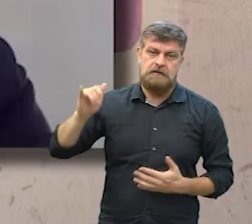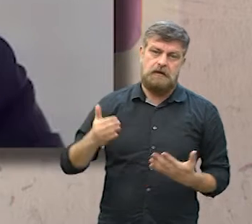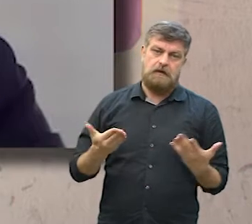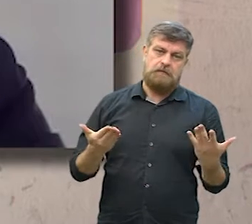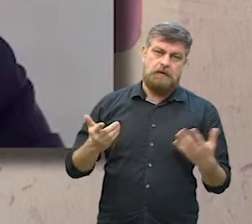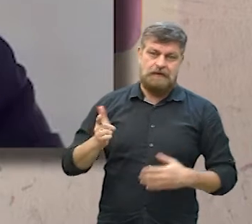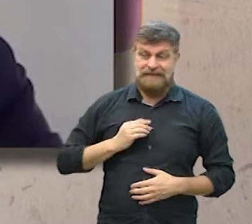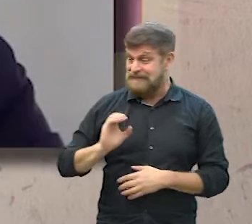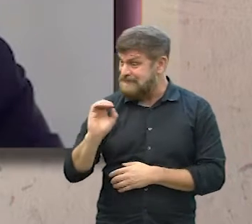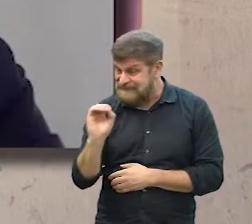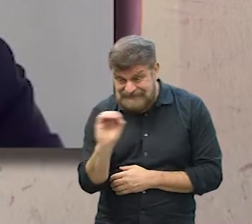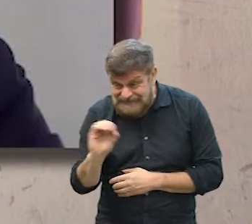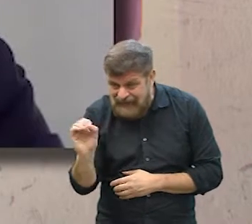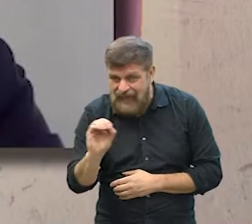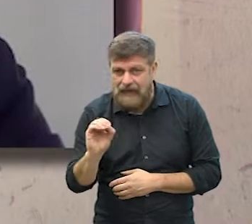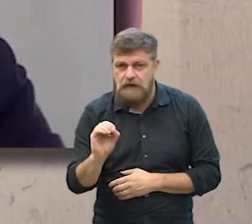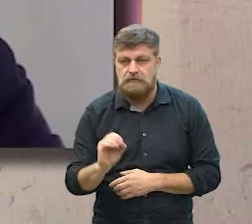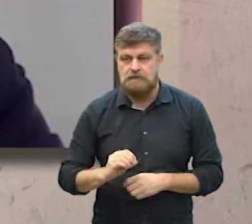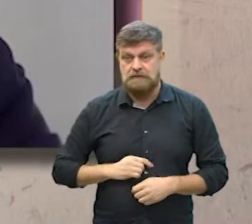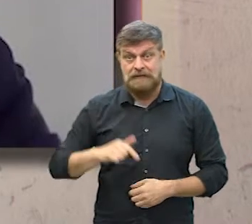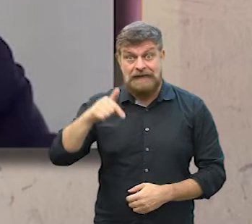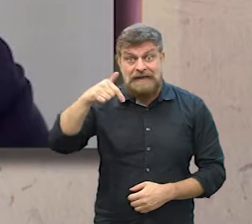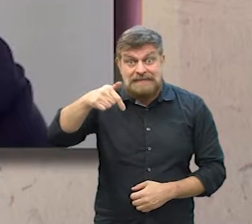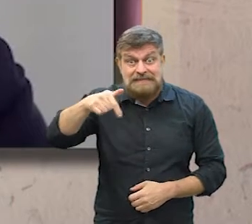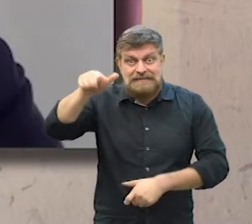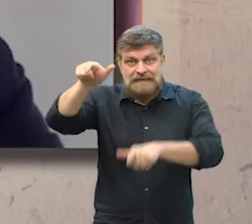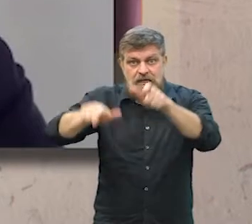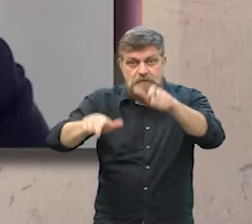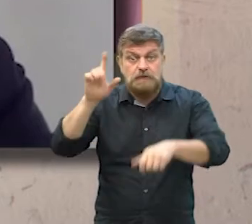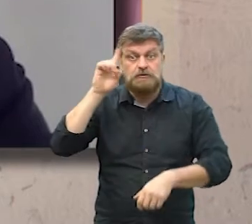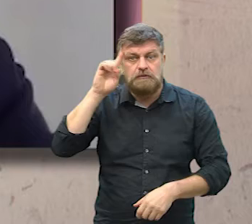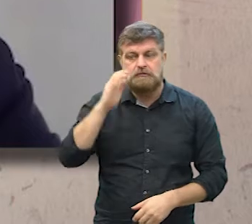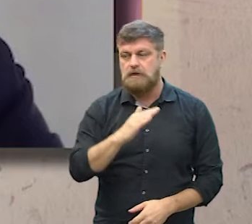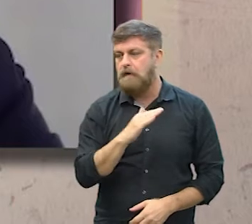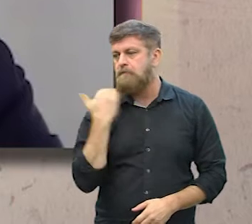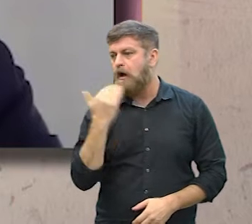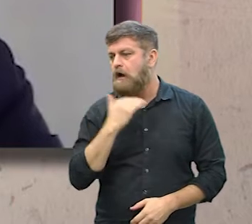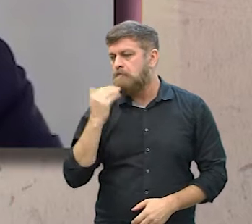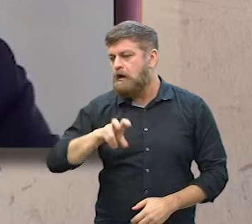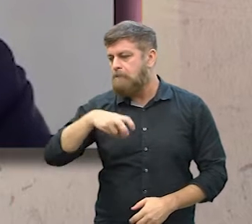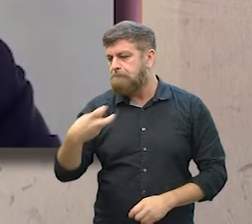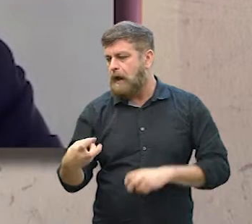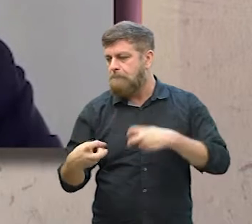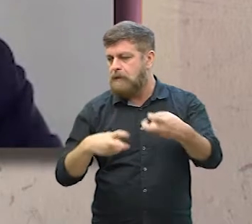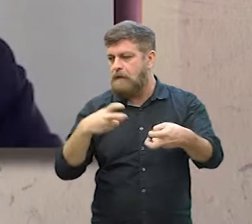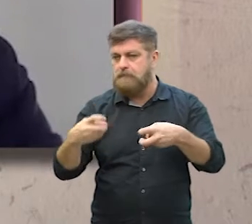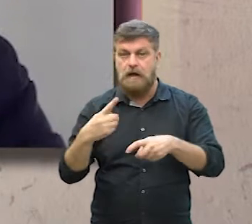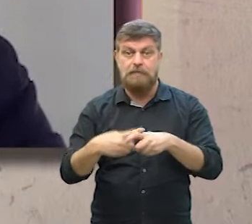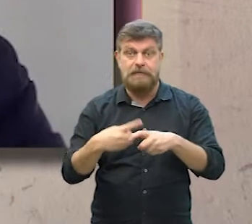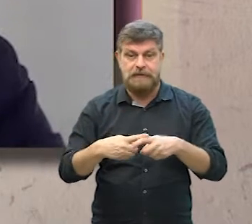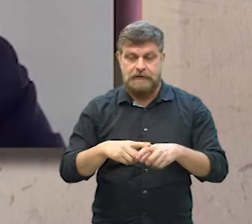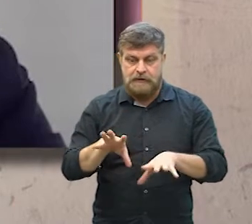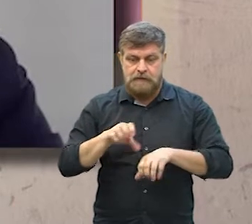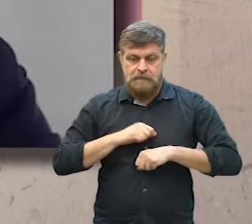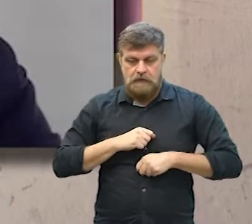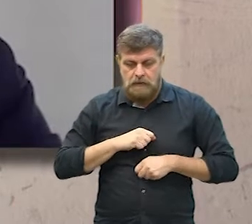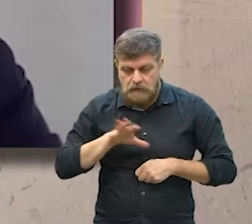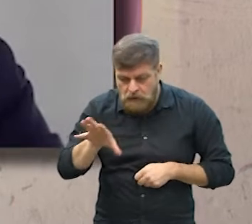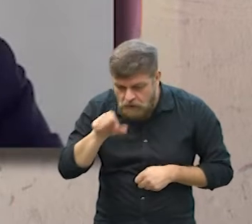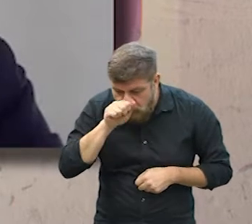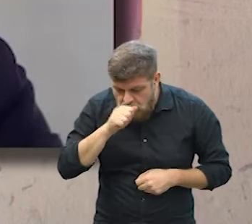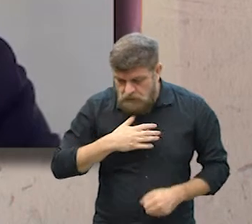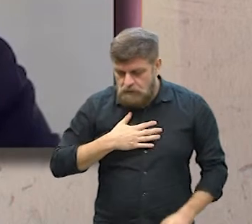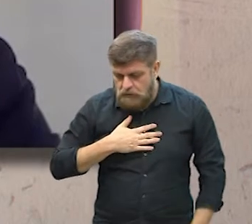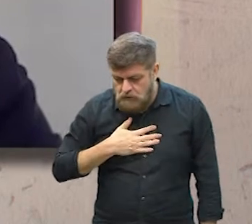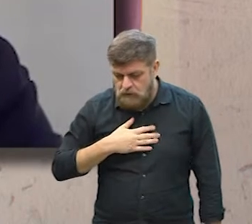né, que não deveriam ocorrer, deveria ser zero essa taxa. E a gente sabe que 7 pessoas, infelizmente, perdem a vida todo dia por crise de asma. Então, a gente tem que ter muito cuidado